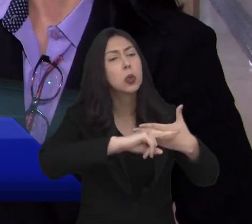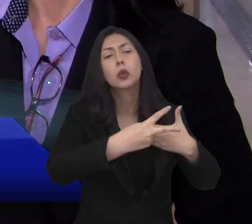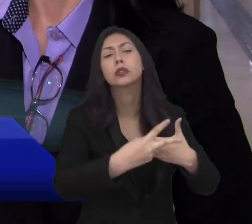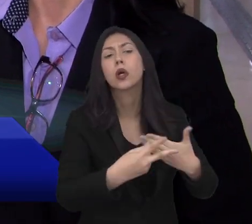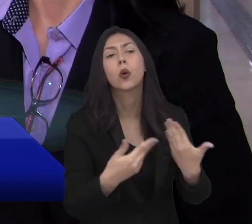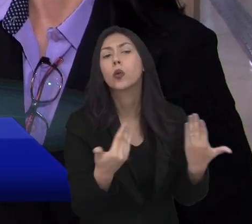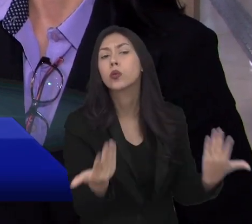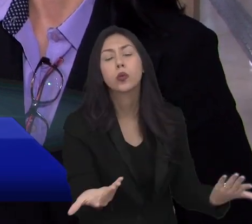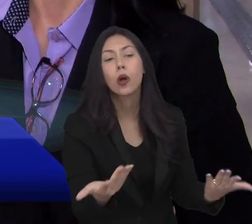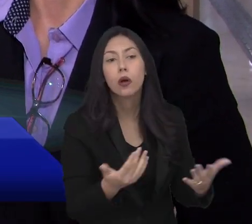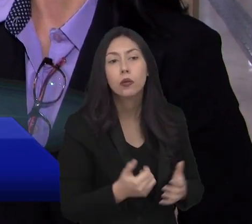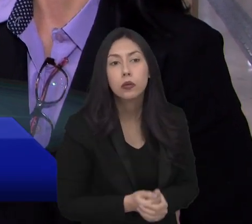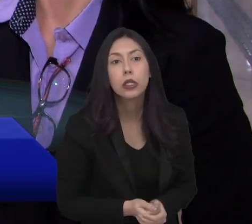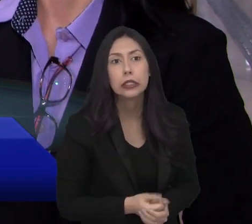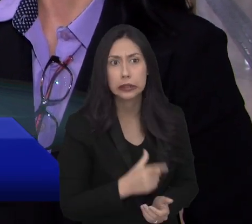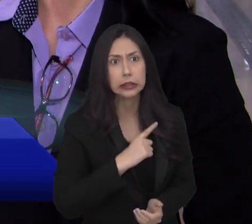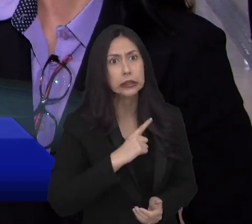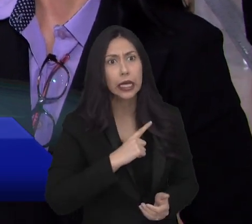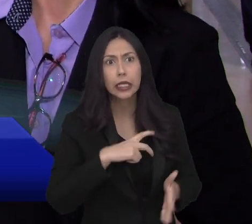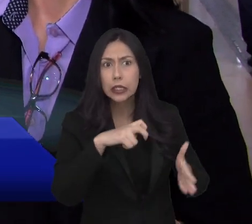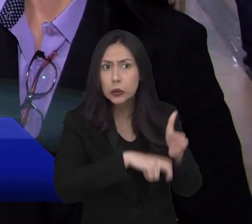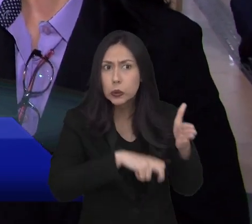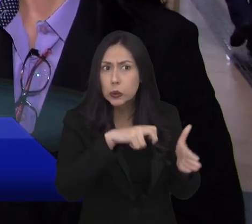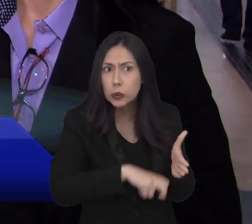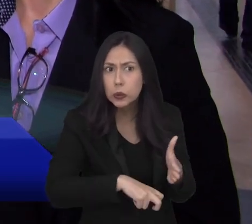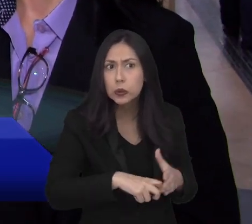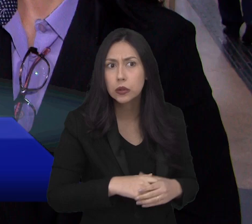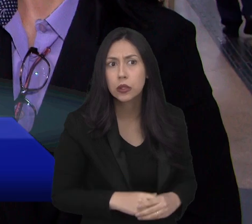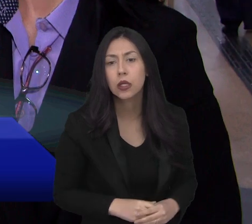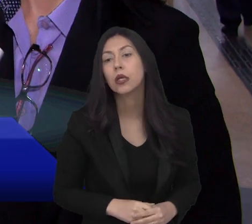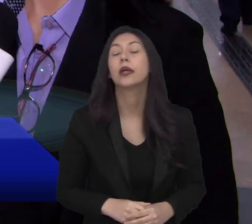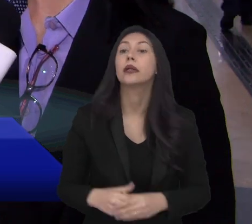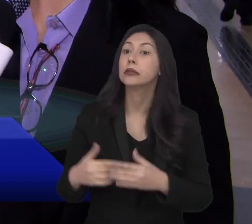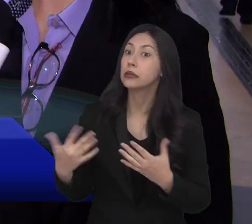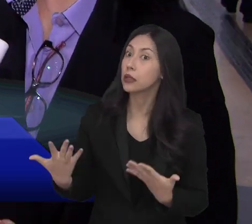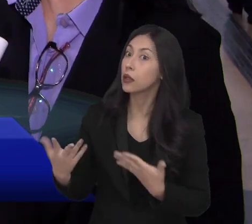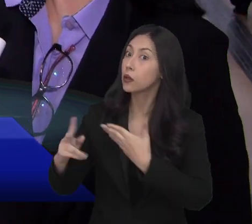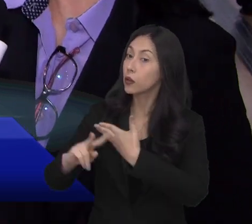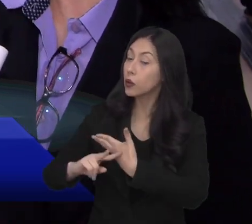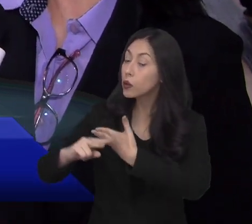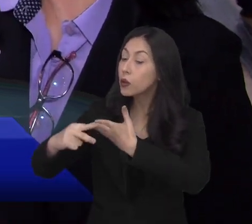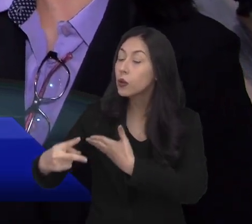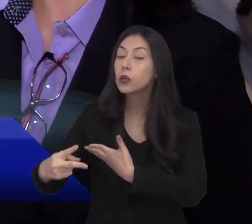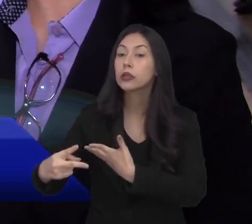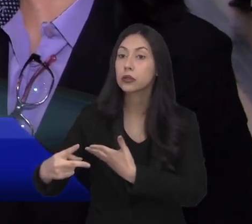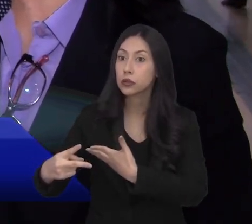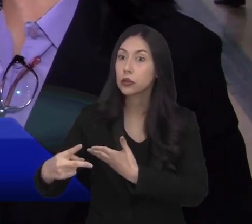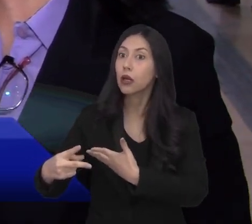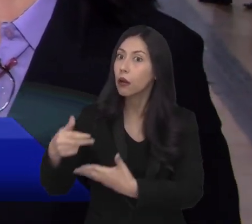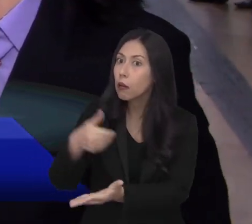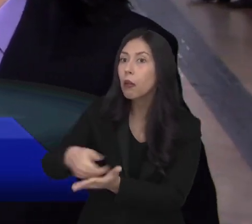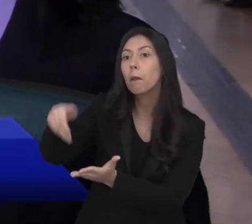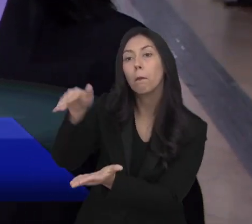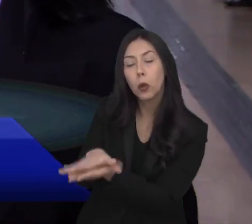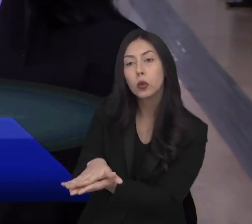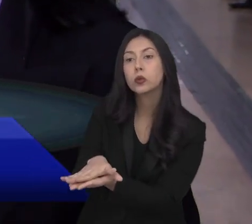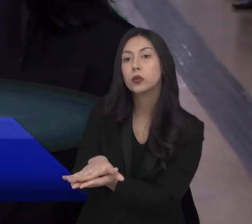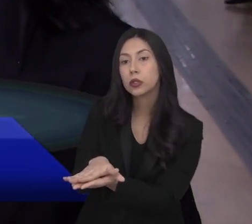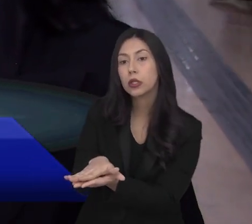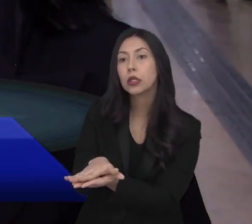não cumprir essas novas normas, né? Foi estipulado algo nesse sentido? Então, as consequências, elas